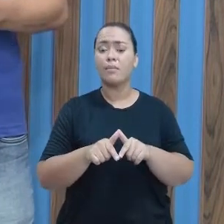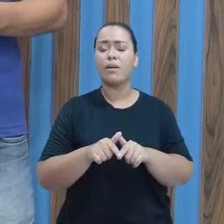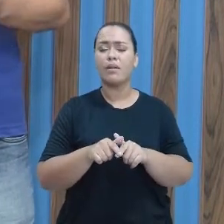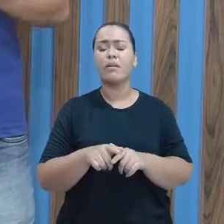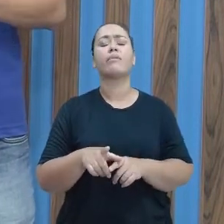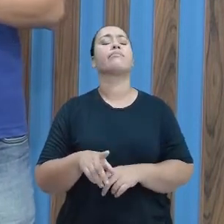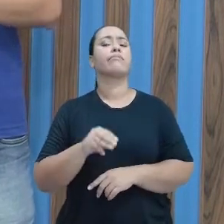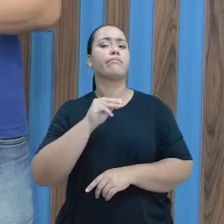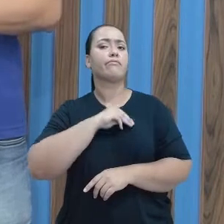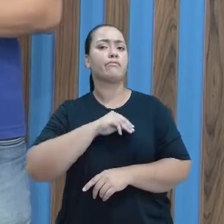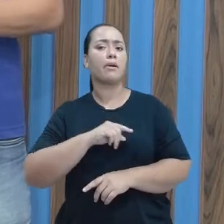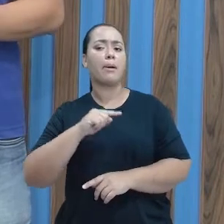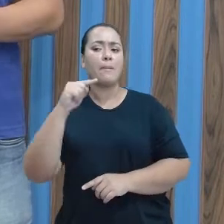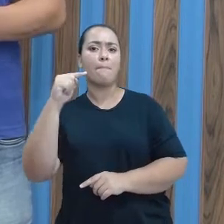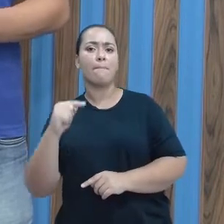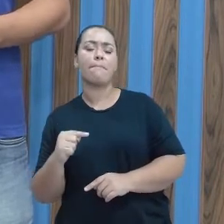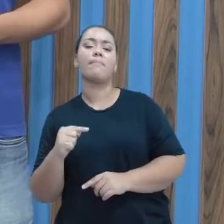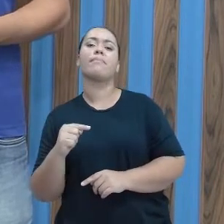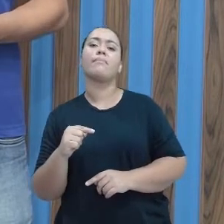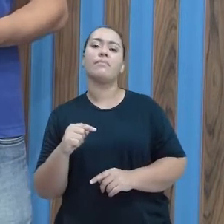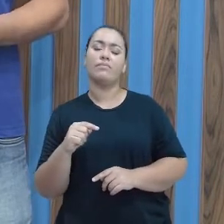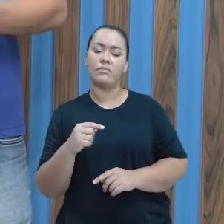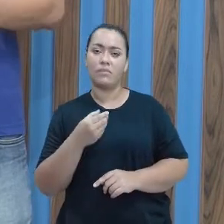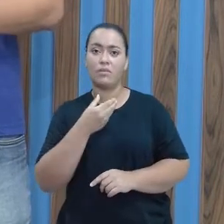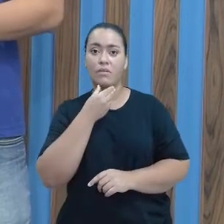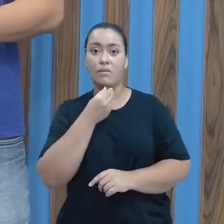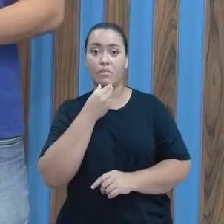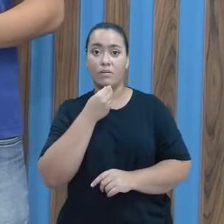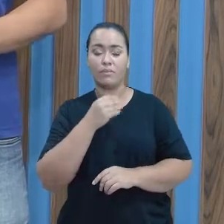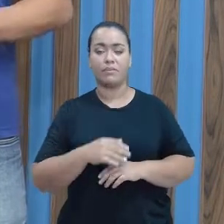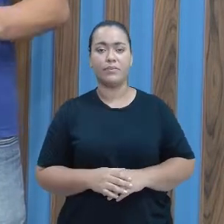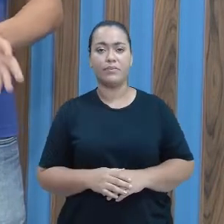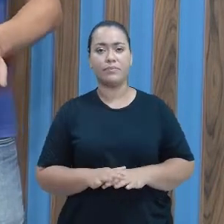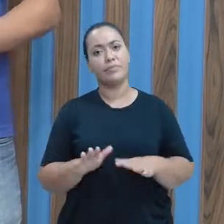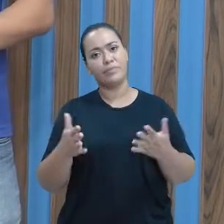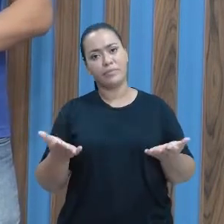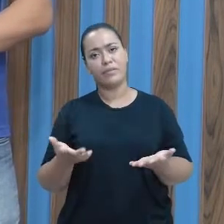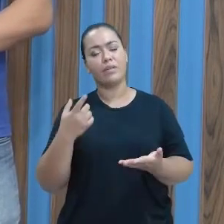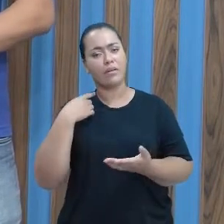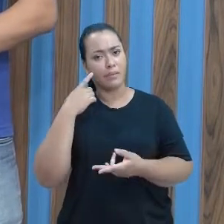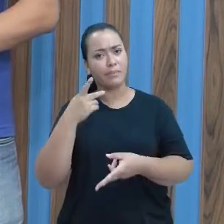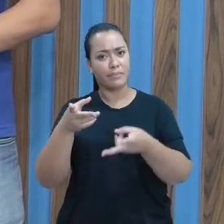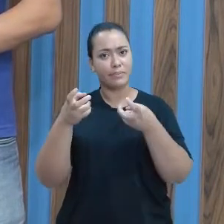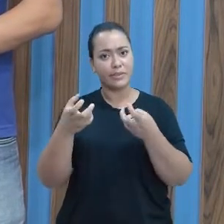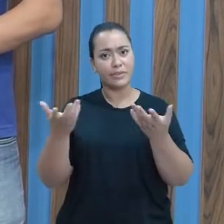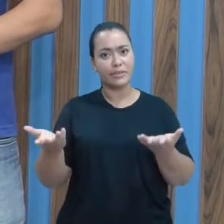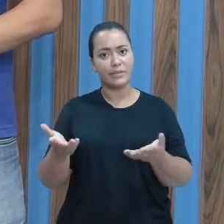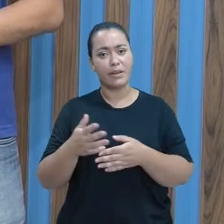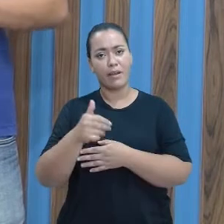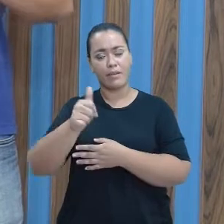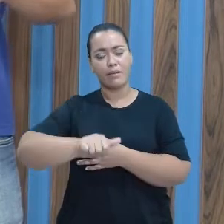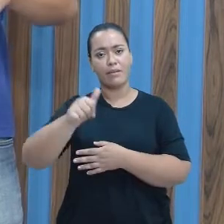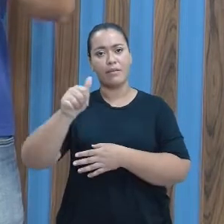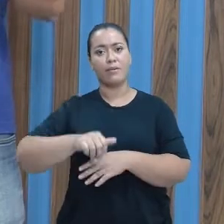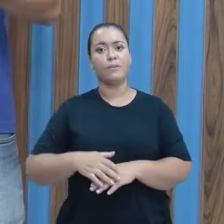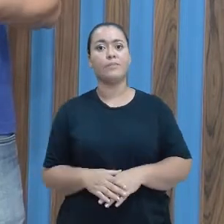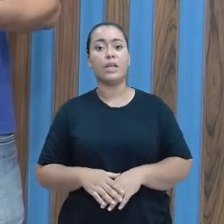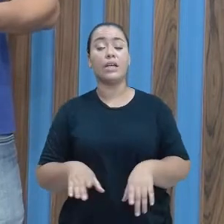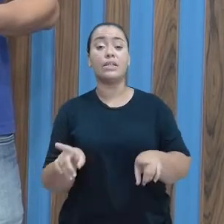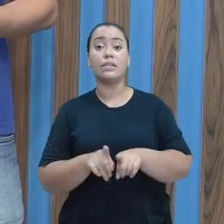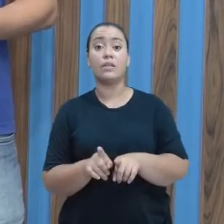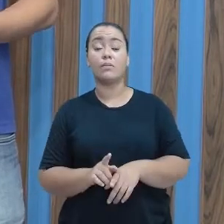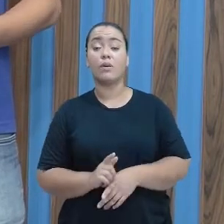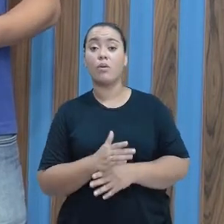recebem 20,5% a menos que os homens. Então, daí vocês já podem começar a avaliar. Passando para